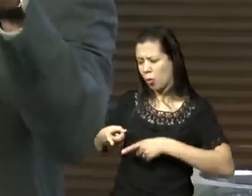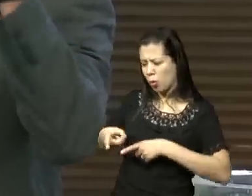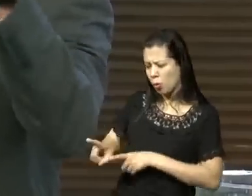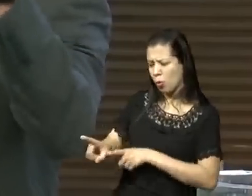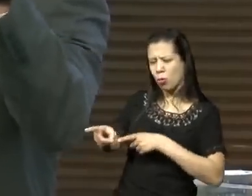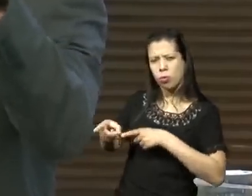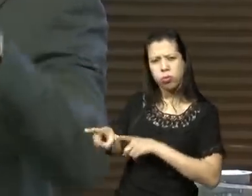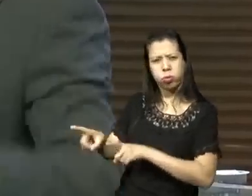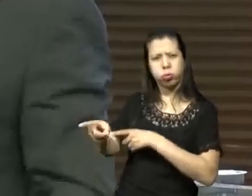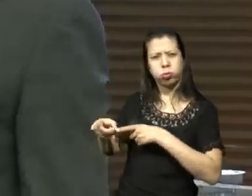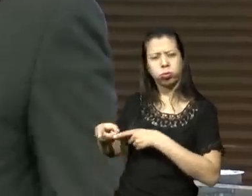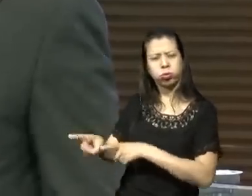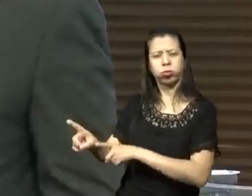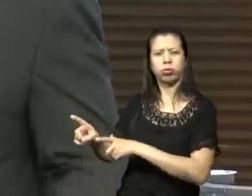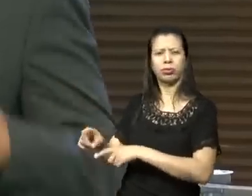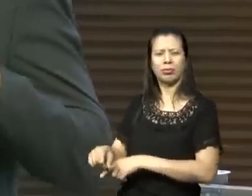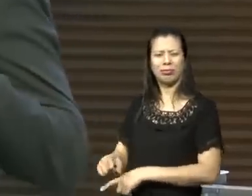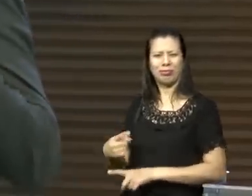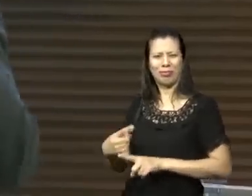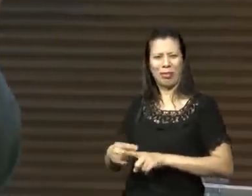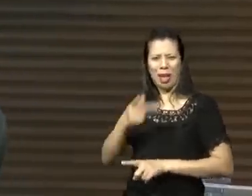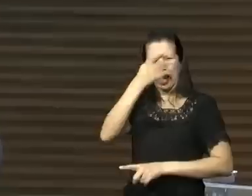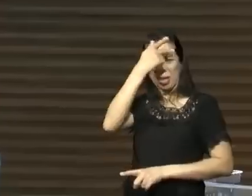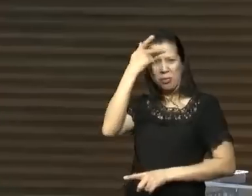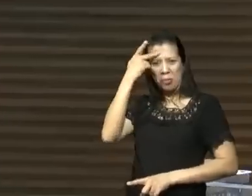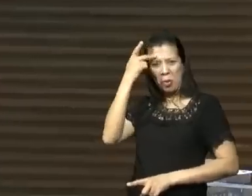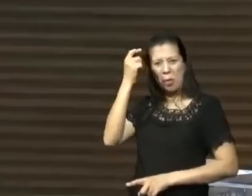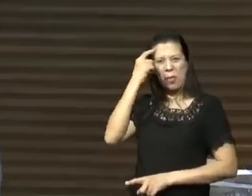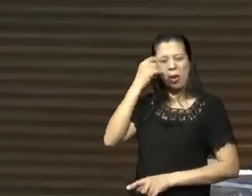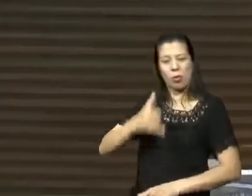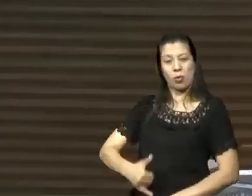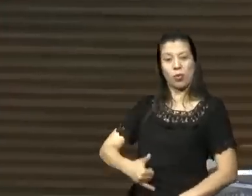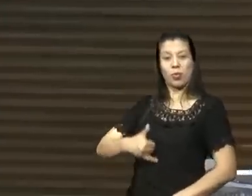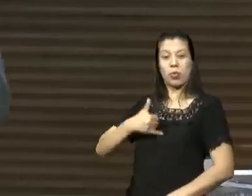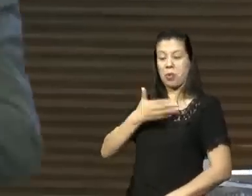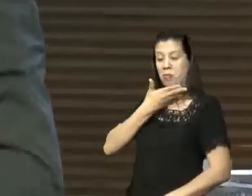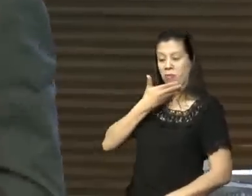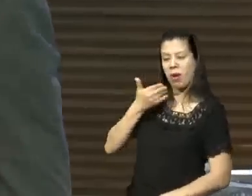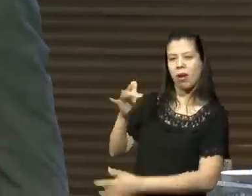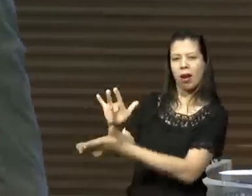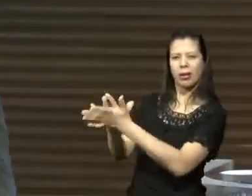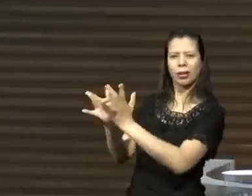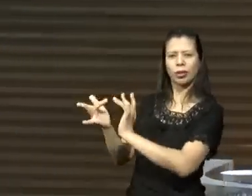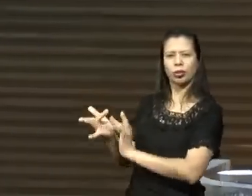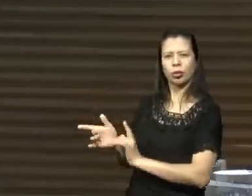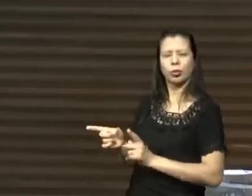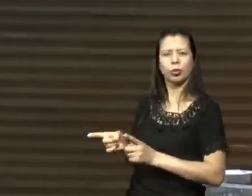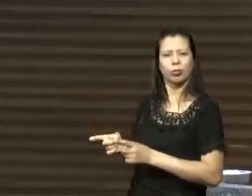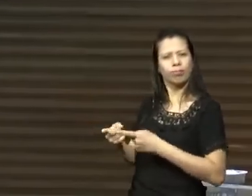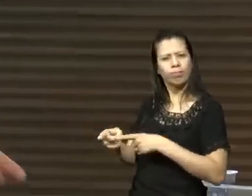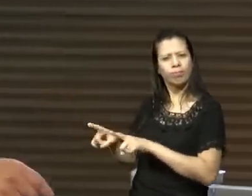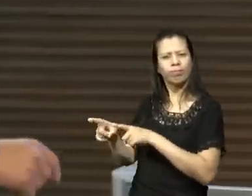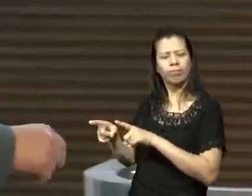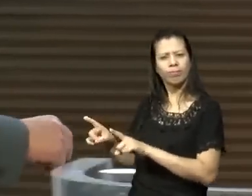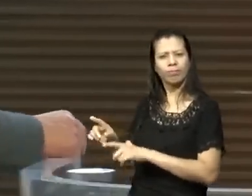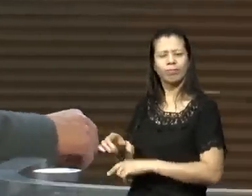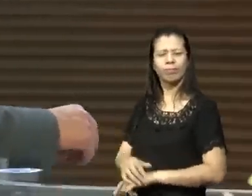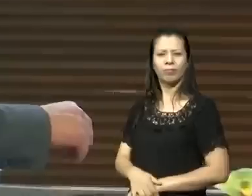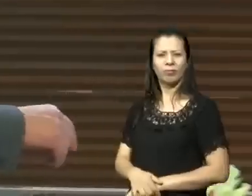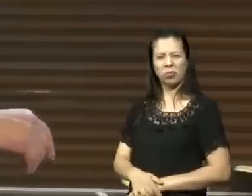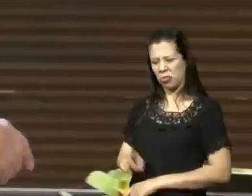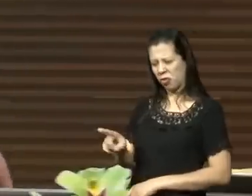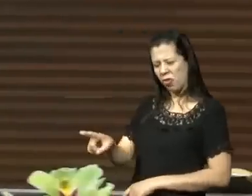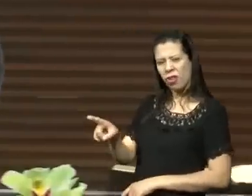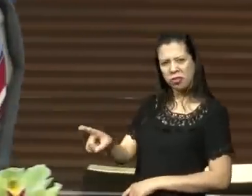de justificação própria eu sou a verdade Jesus falou não você tem demônio